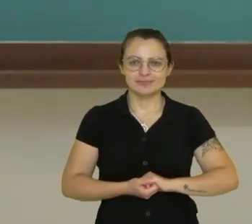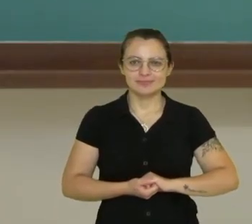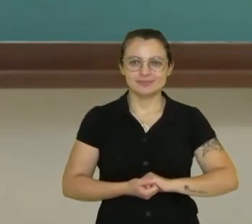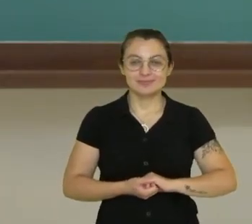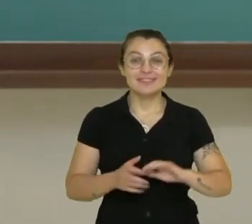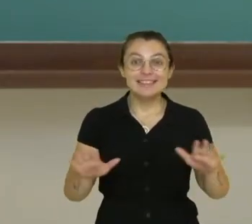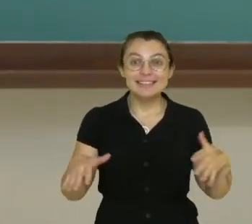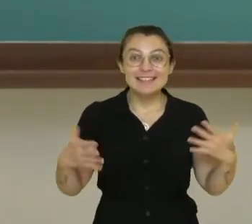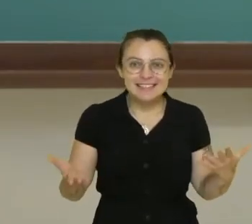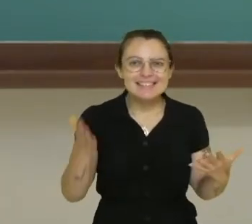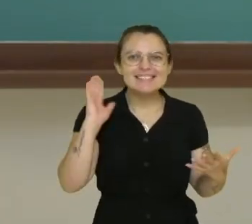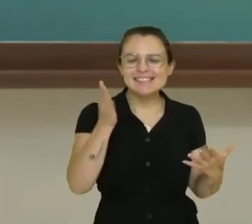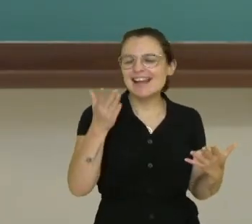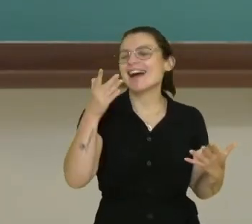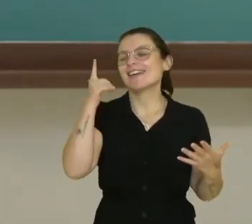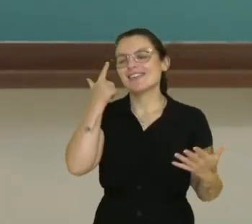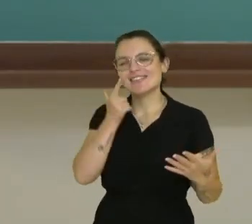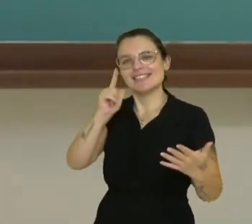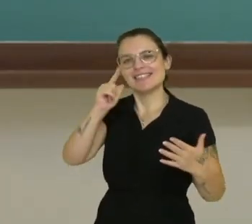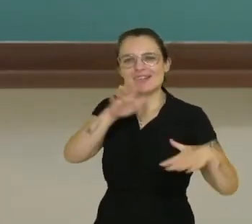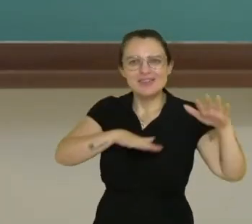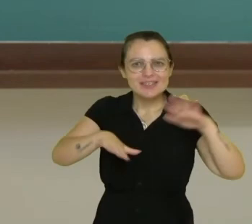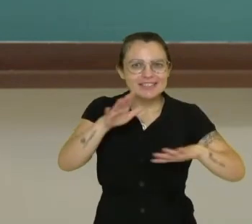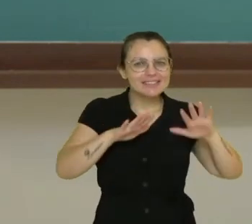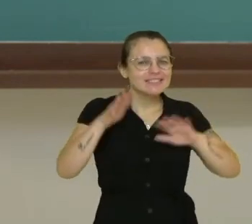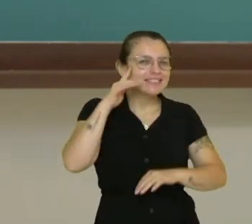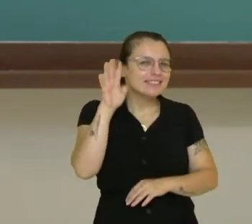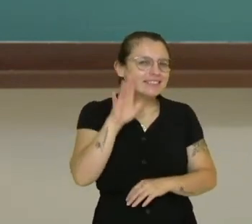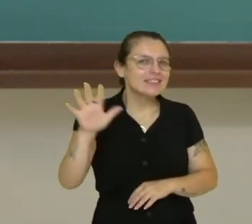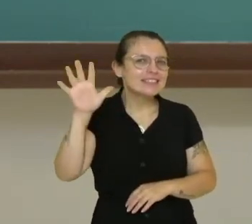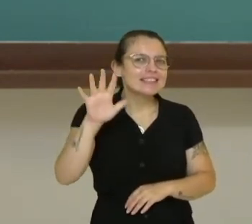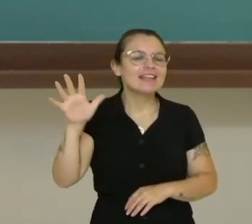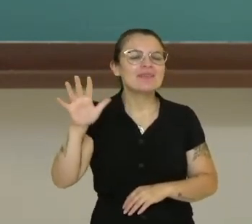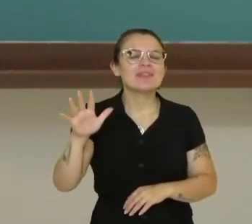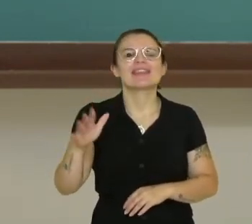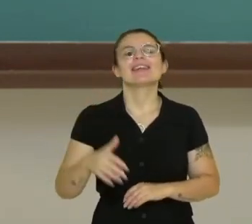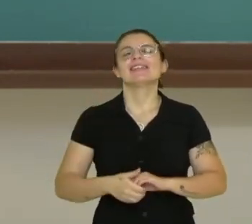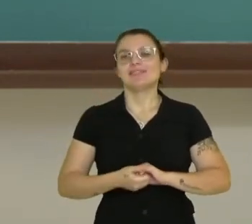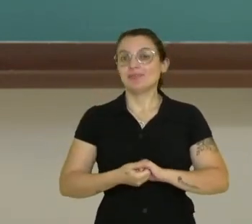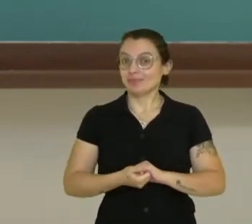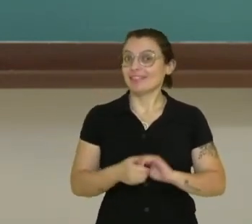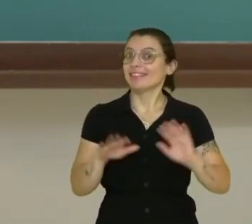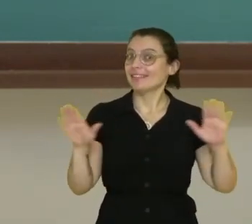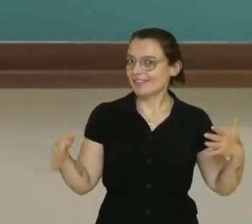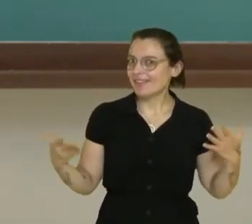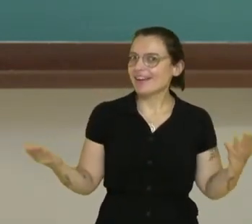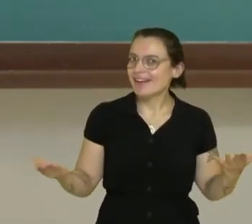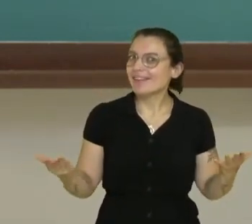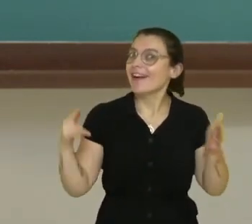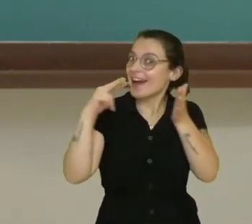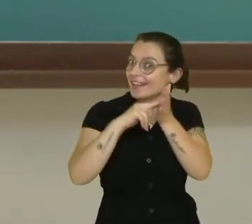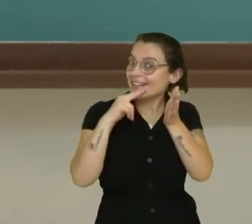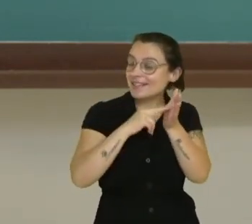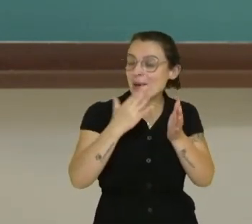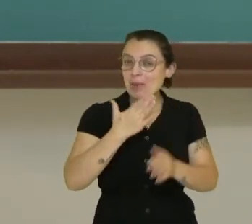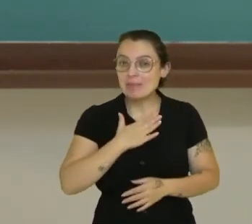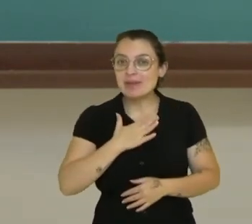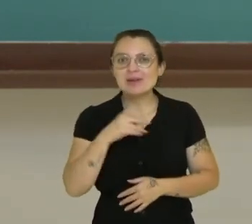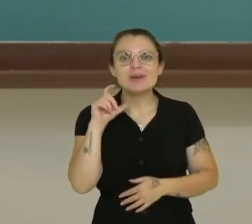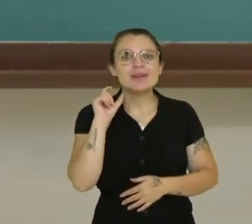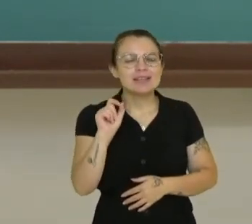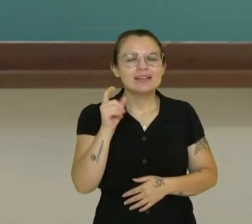E aí, galera, conseguiu organizar o seu mapa mental? Eu quero chamar a sua atenção aqui para o